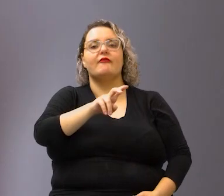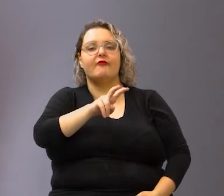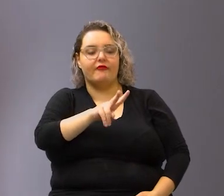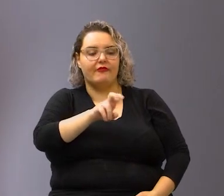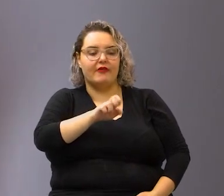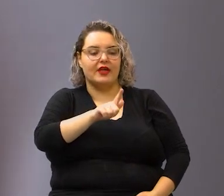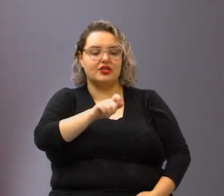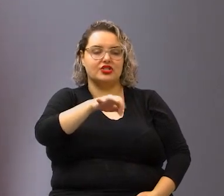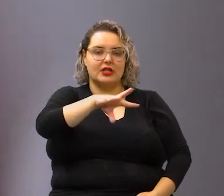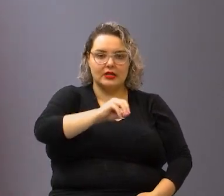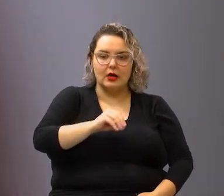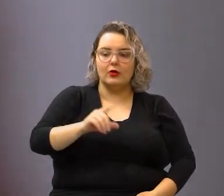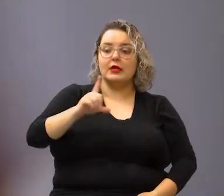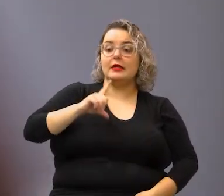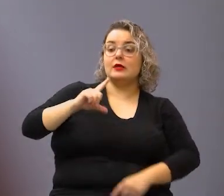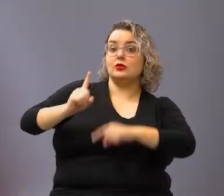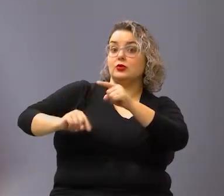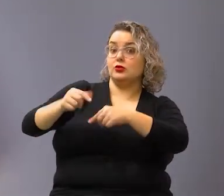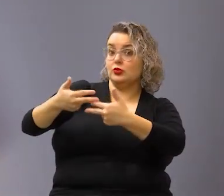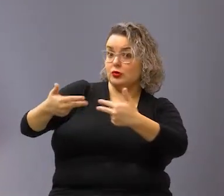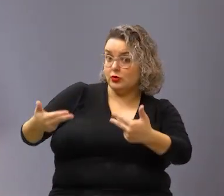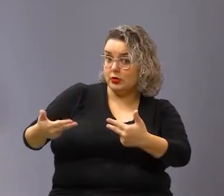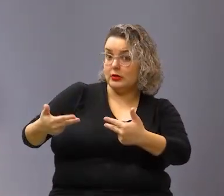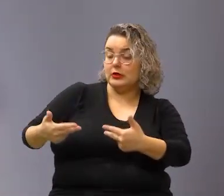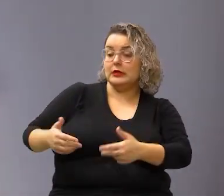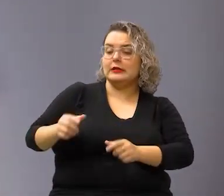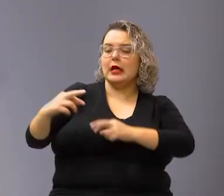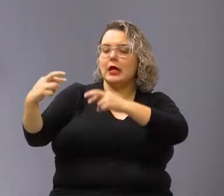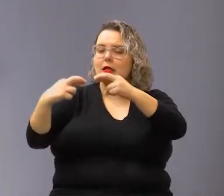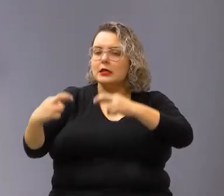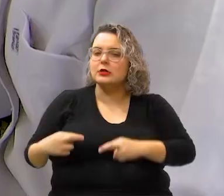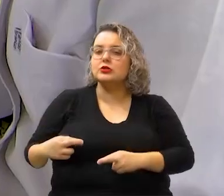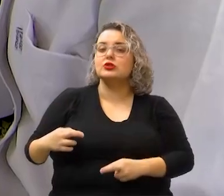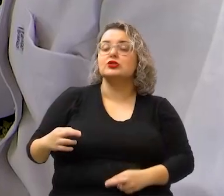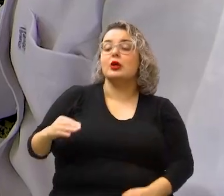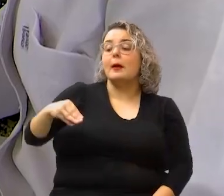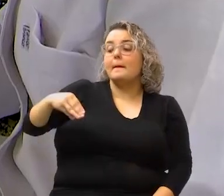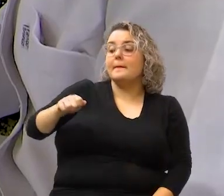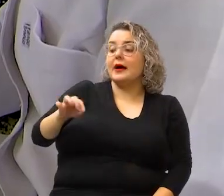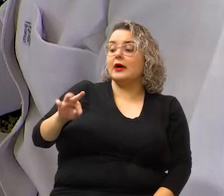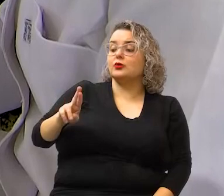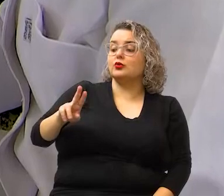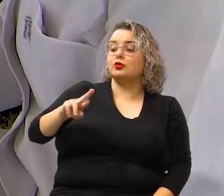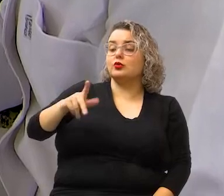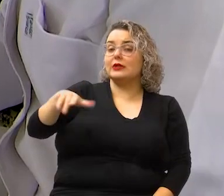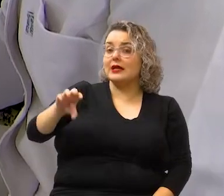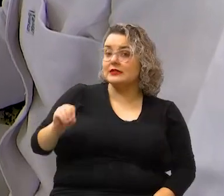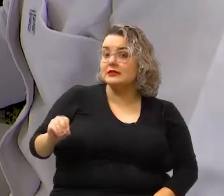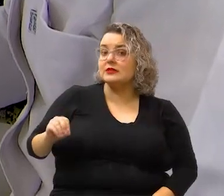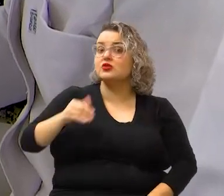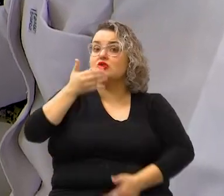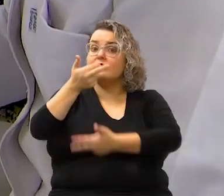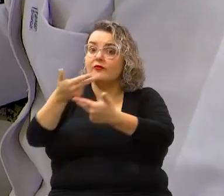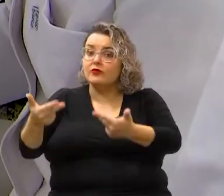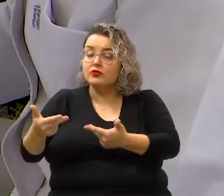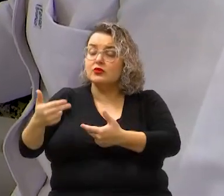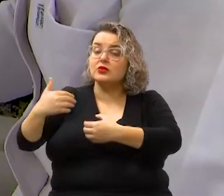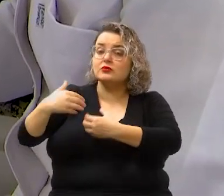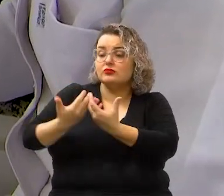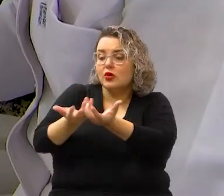e um nariz eletrônico que auxiliam no processo de análise da maturação de frutas e vegetais quando não for